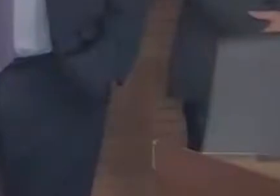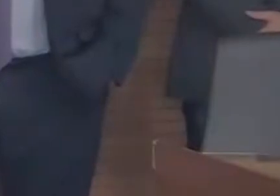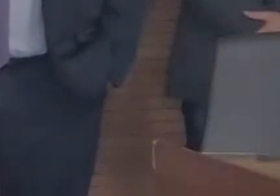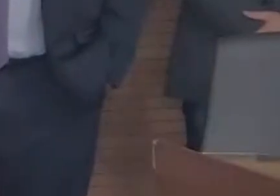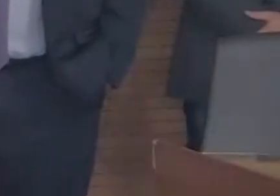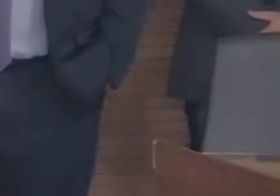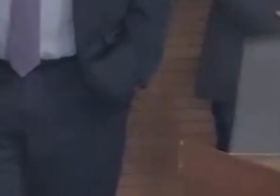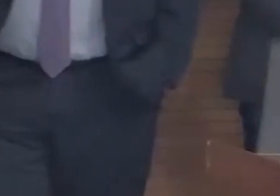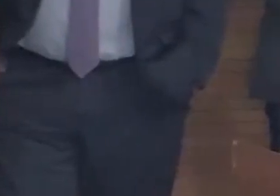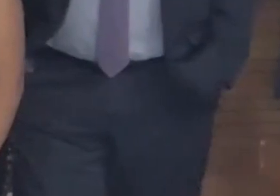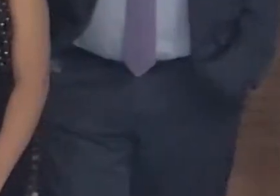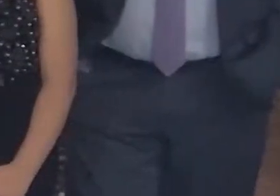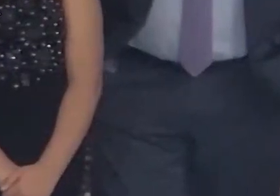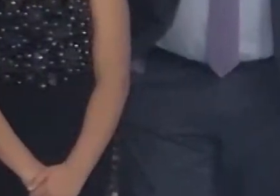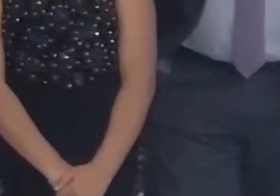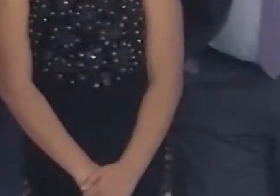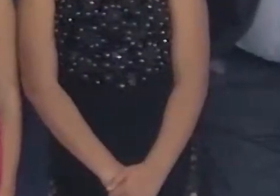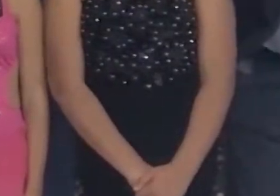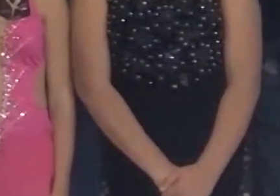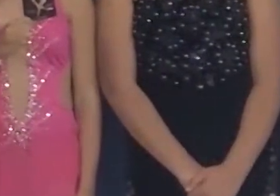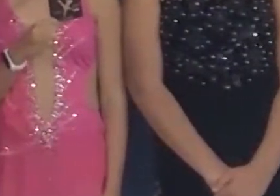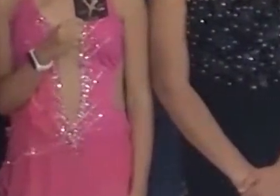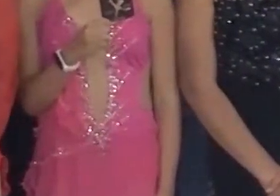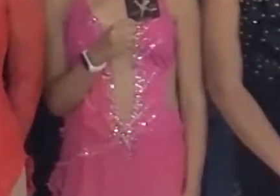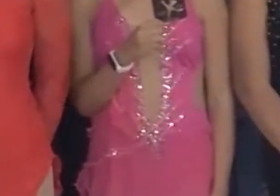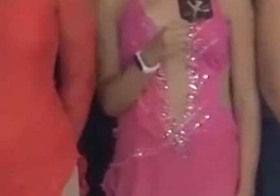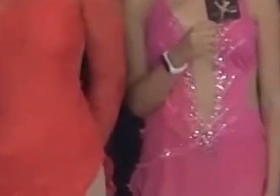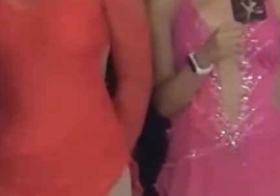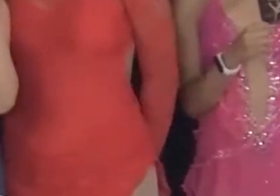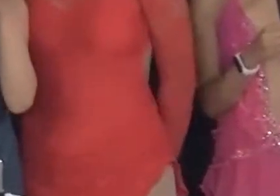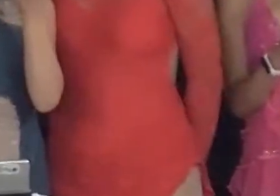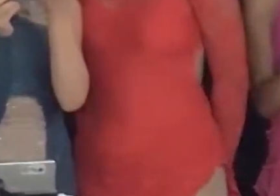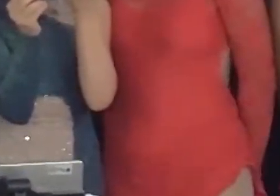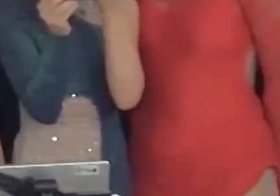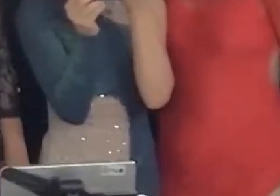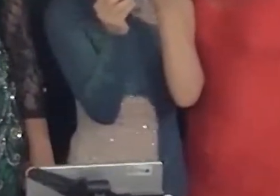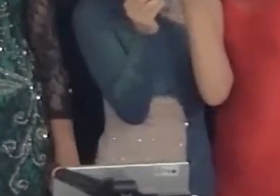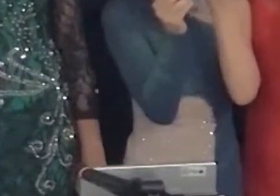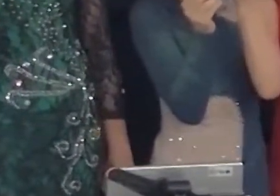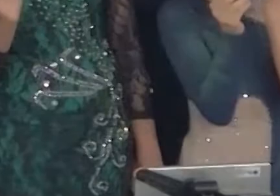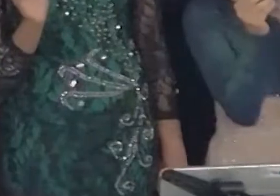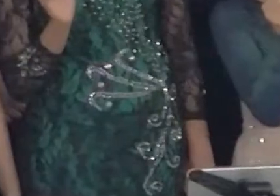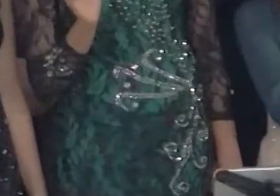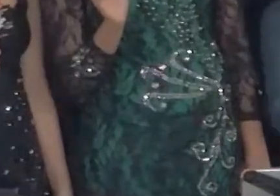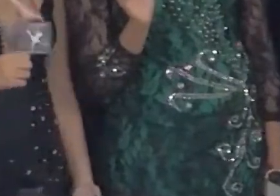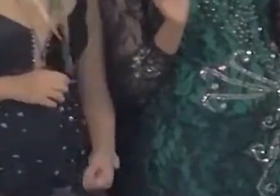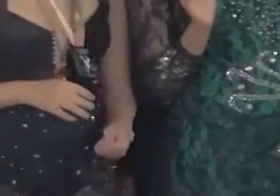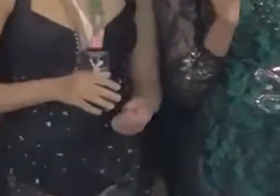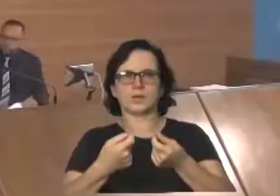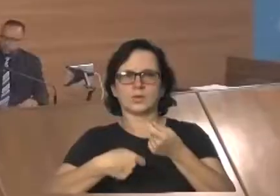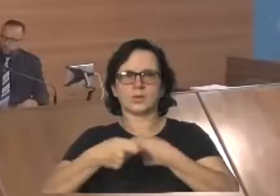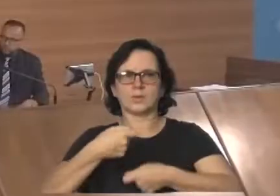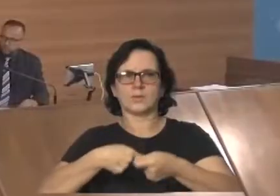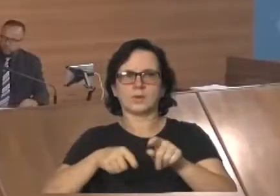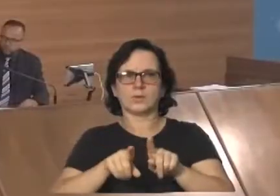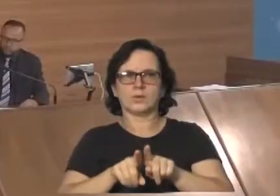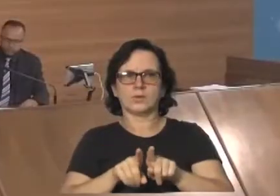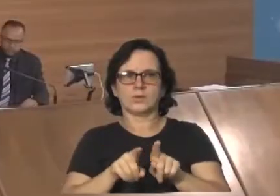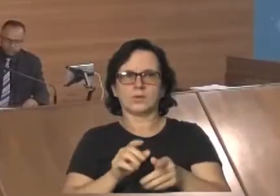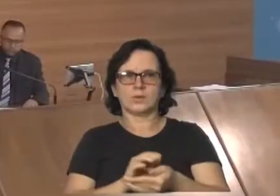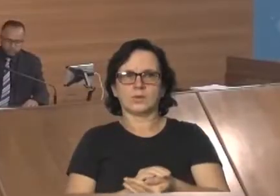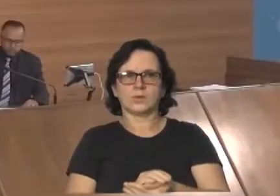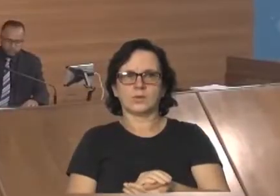da Escola Estadual Parque dos Sonhos, que vem participando de várias competições. Na ordem do dia,